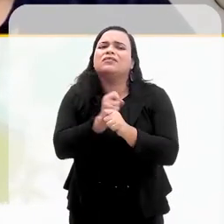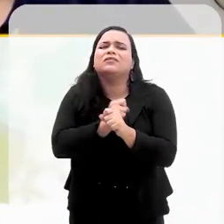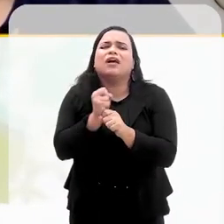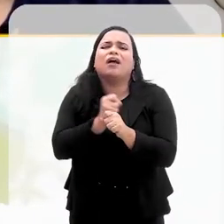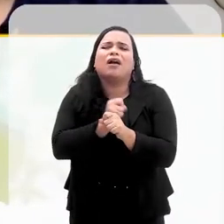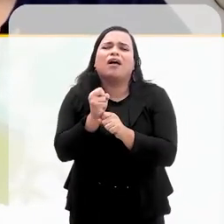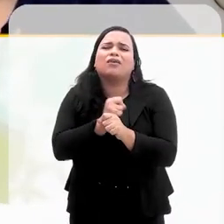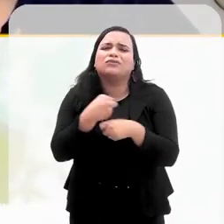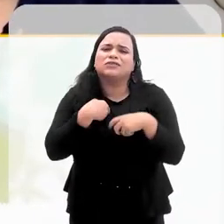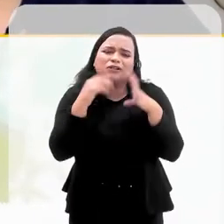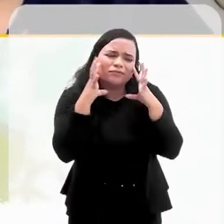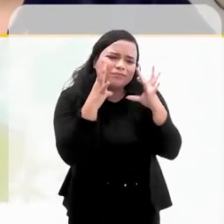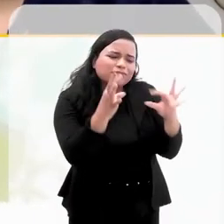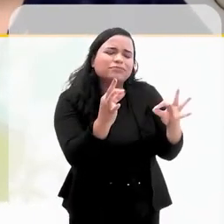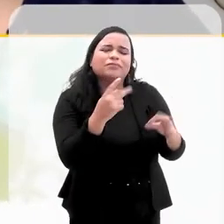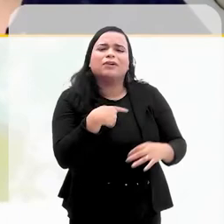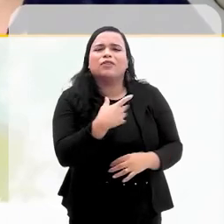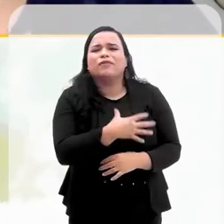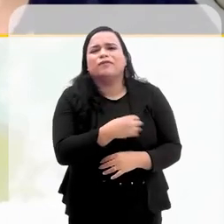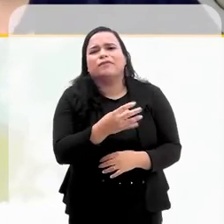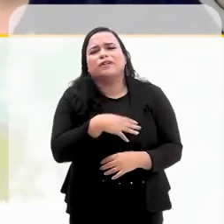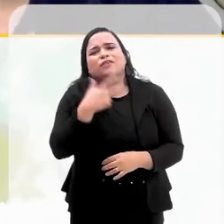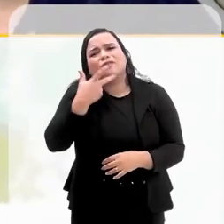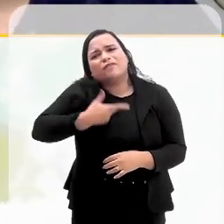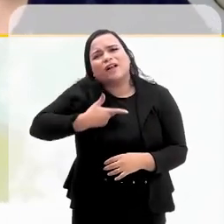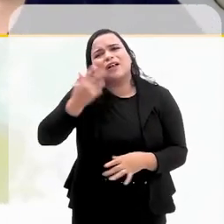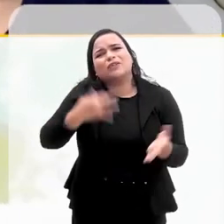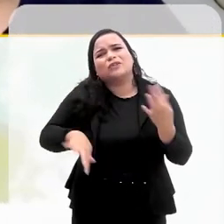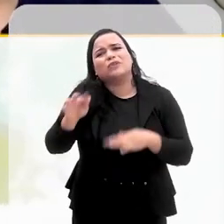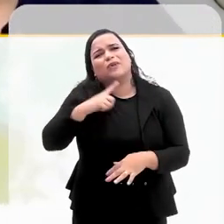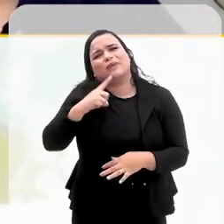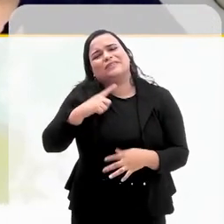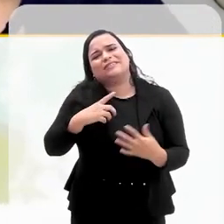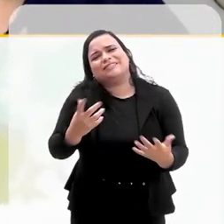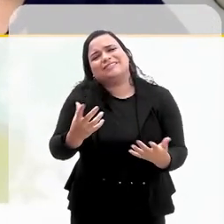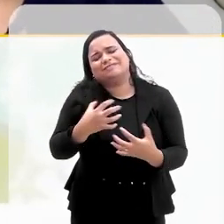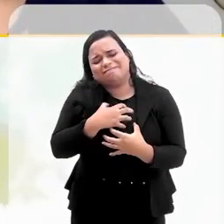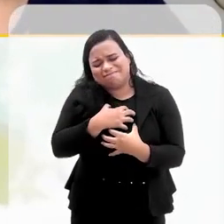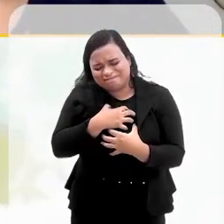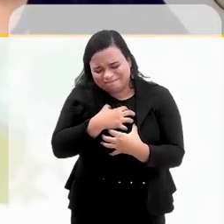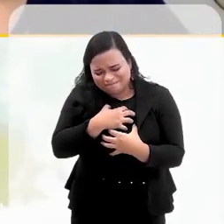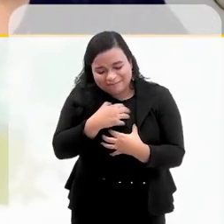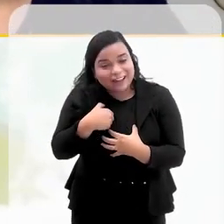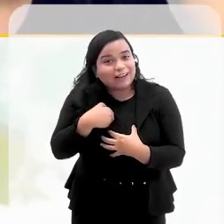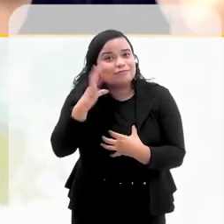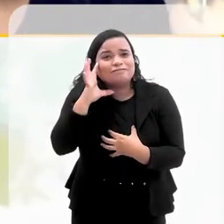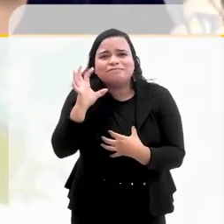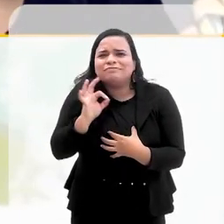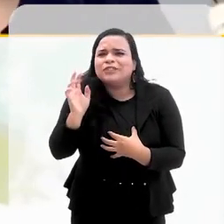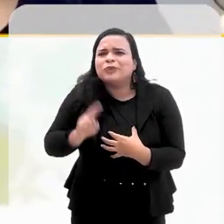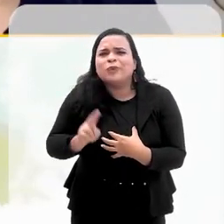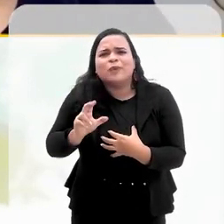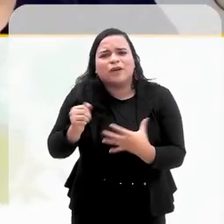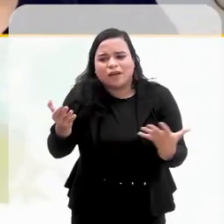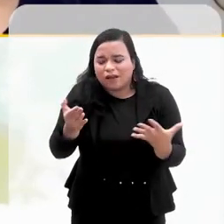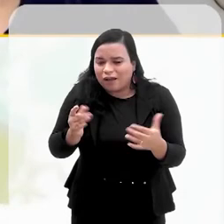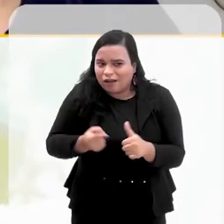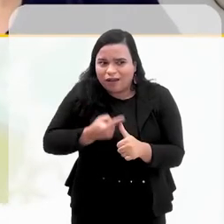nunca entendia por que que ele gritava, por que que ele chorava. O quanto é importante um